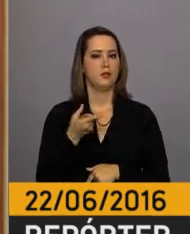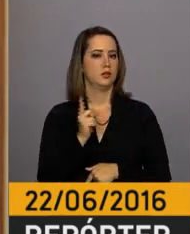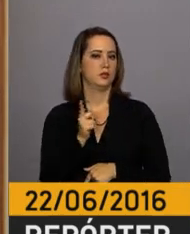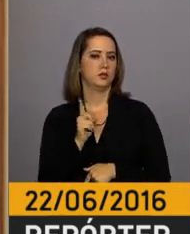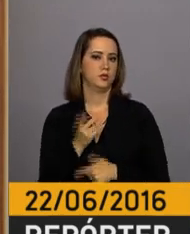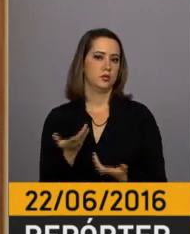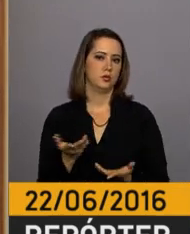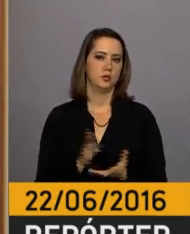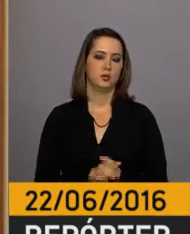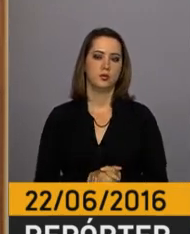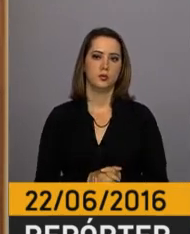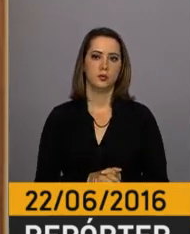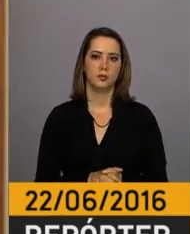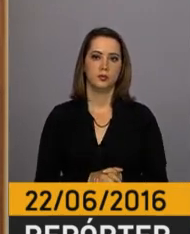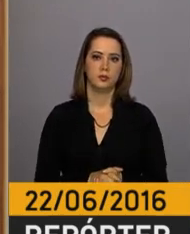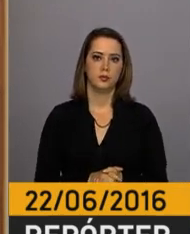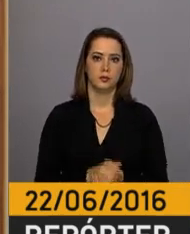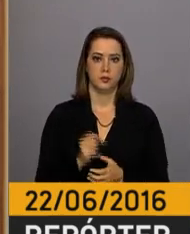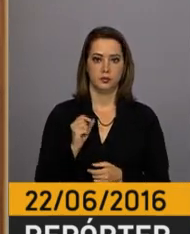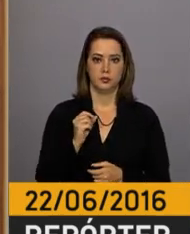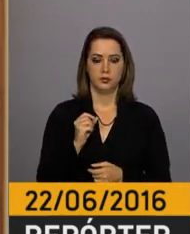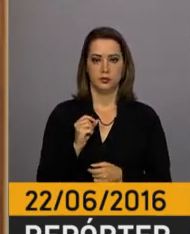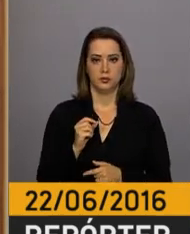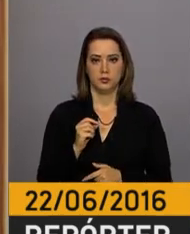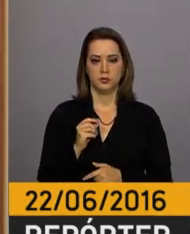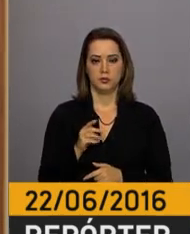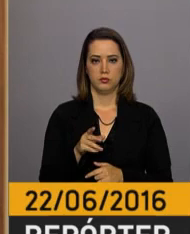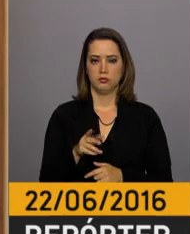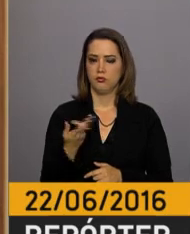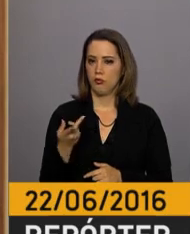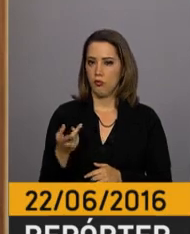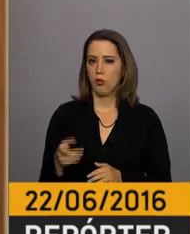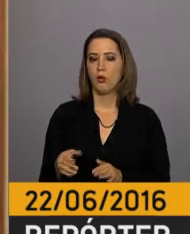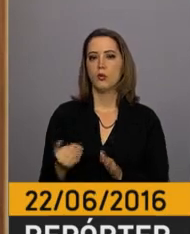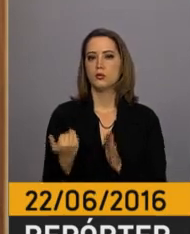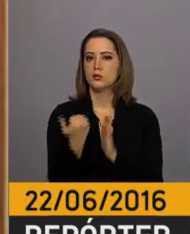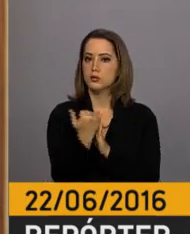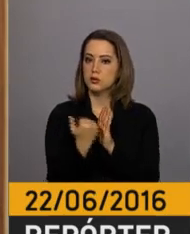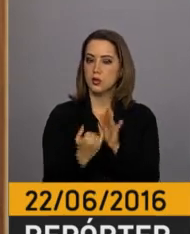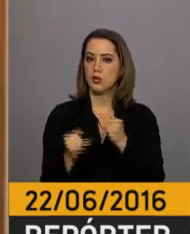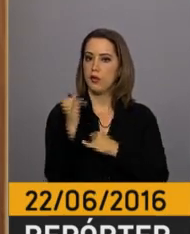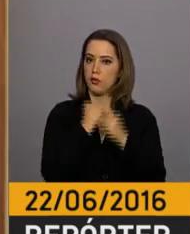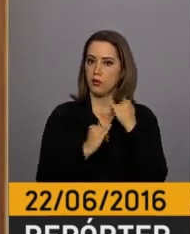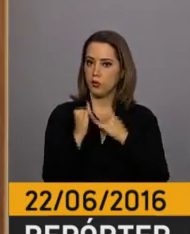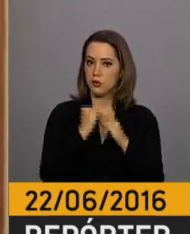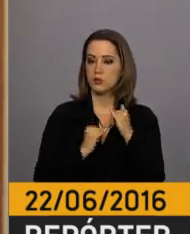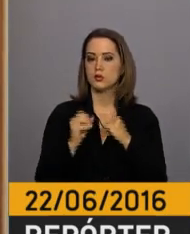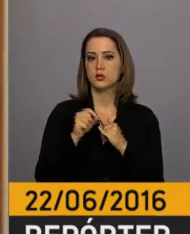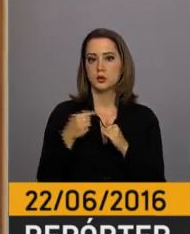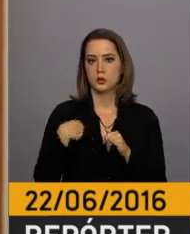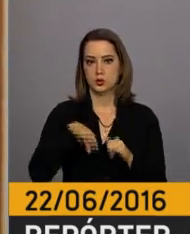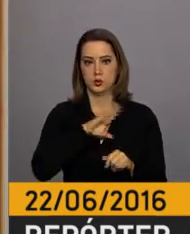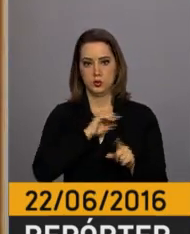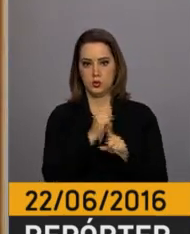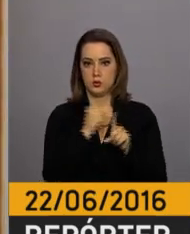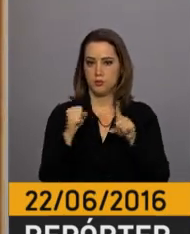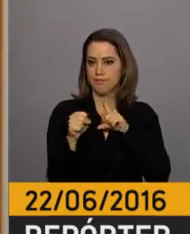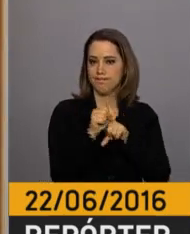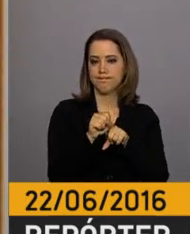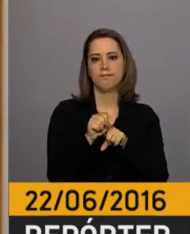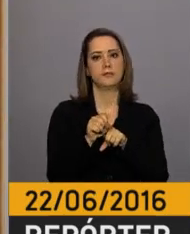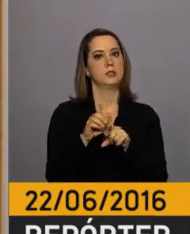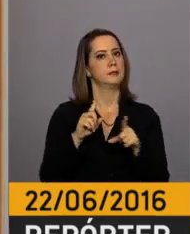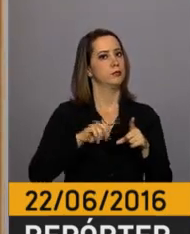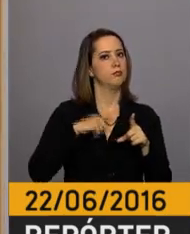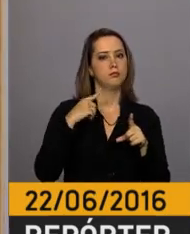que eh o papel da informação na nossa sociedade hoje é cada vez mais relevante e